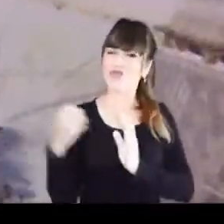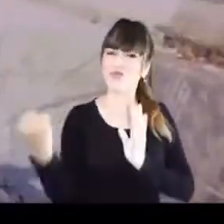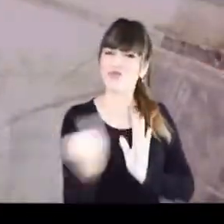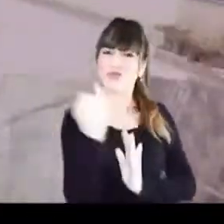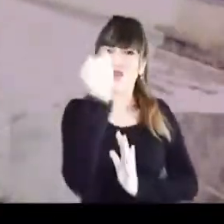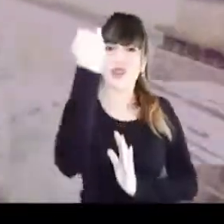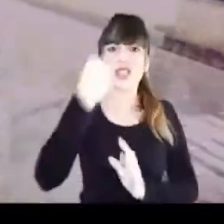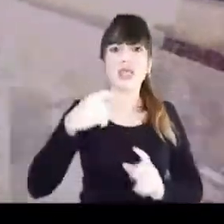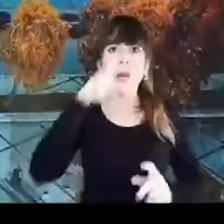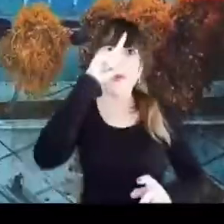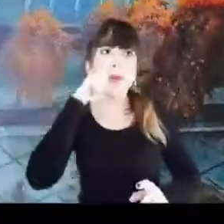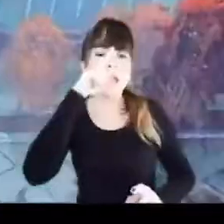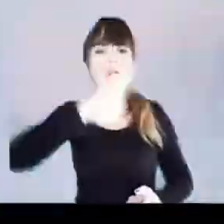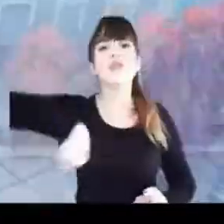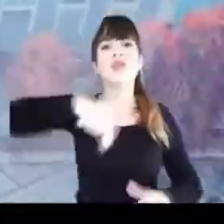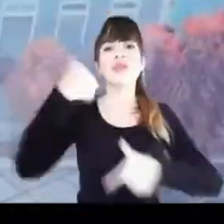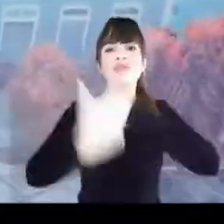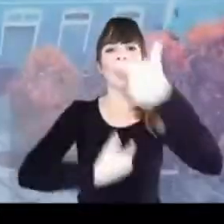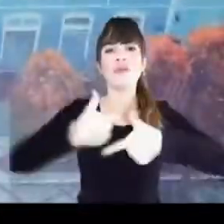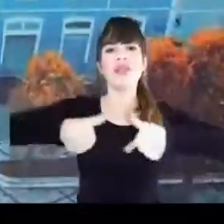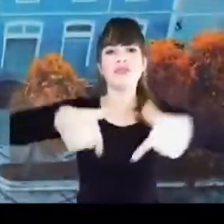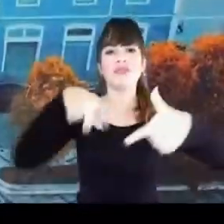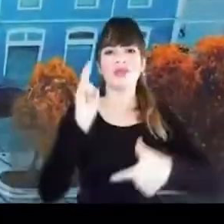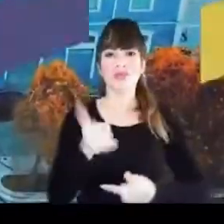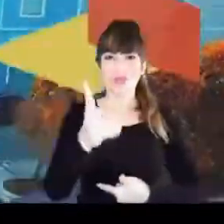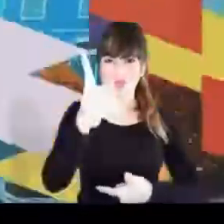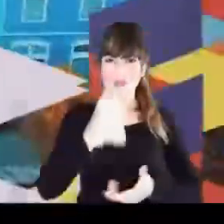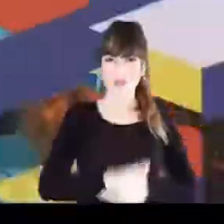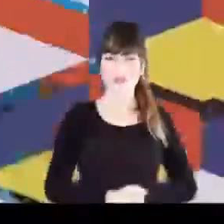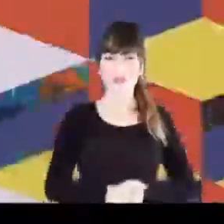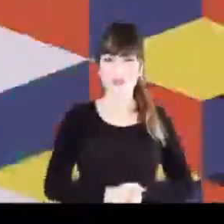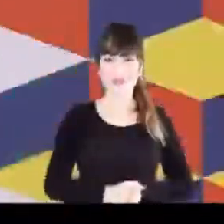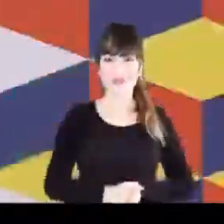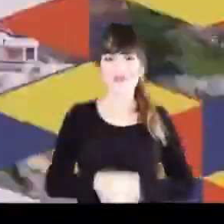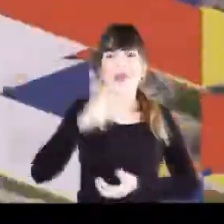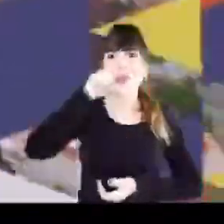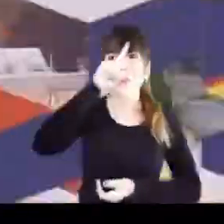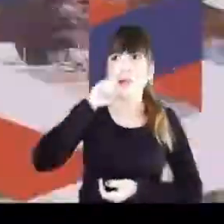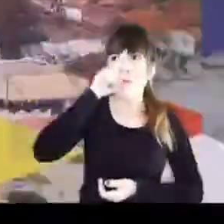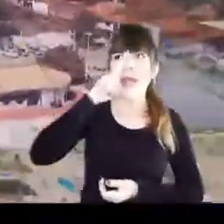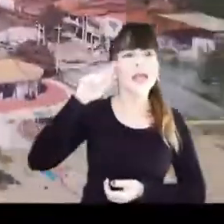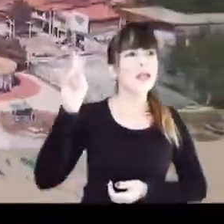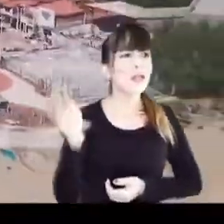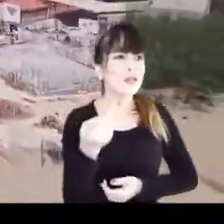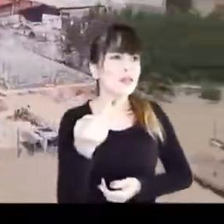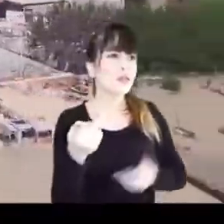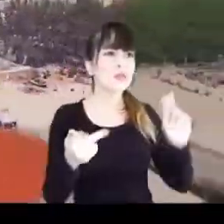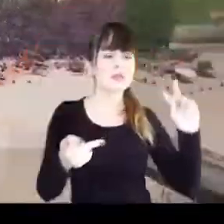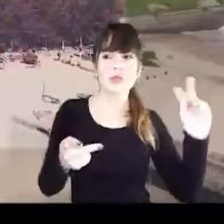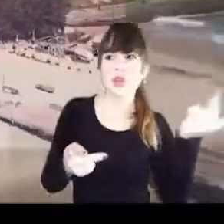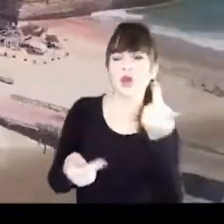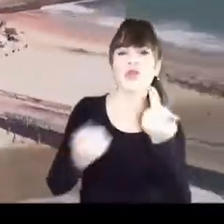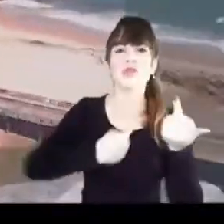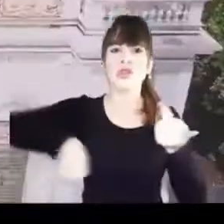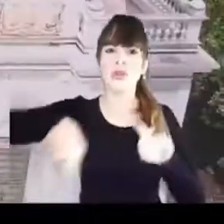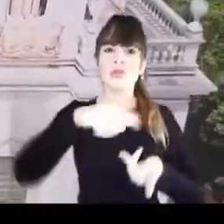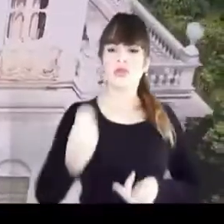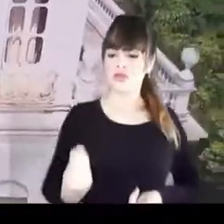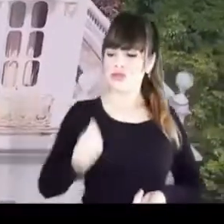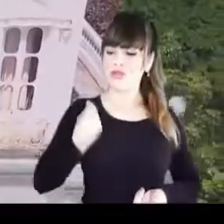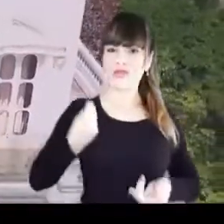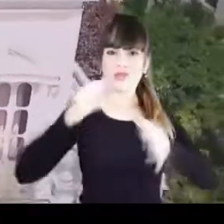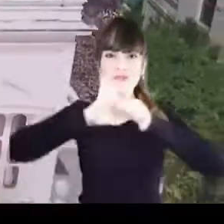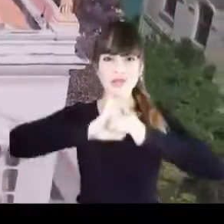diante de tudo, porque apesar dos perigos, somos nós no batente. Vinheta da série Nós no Batente. Imagens aéreas